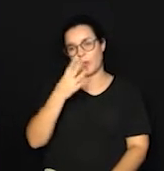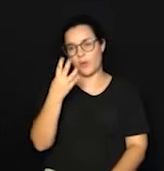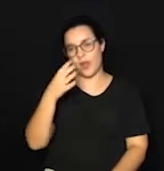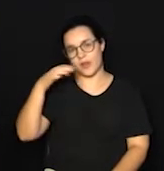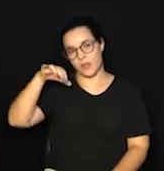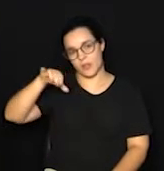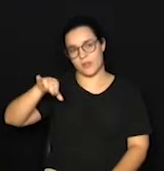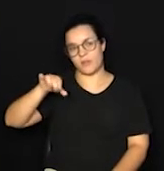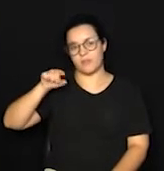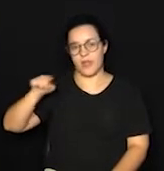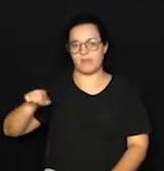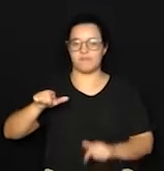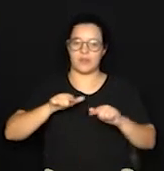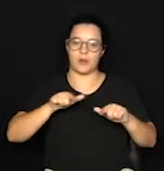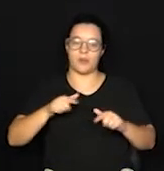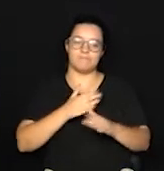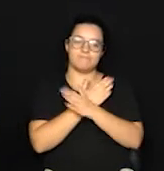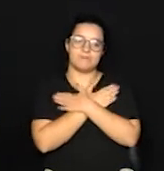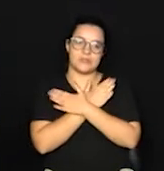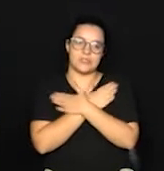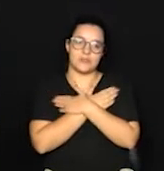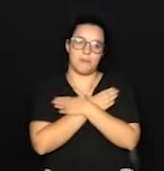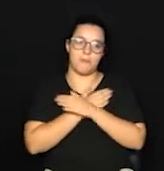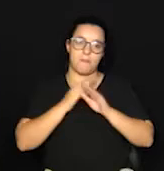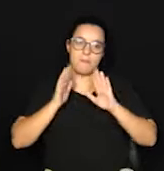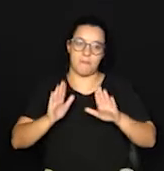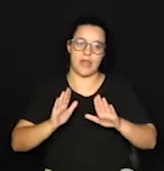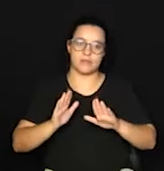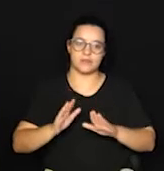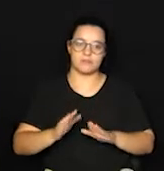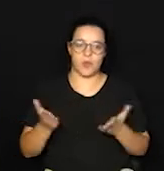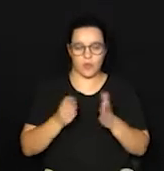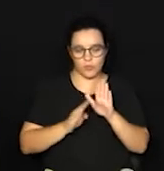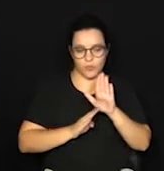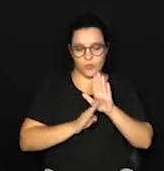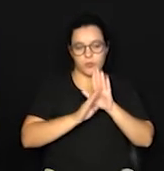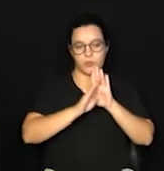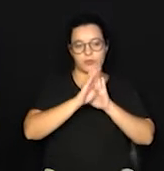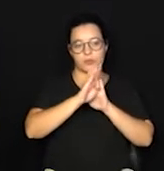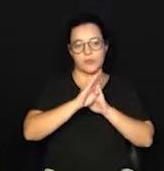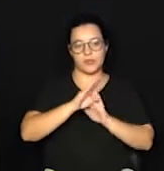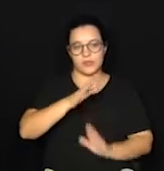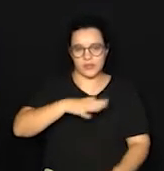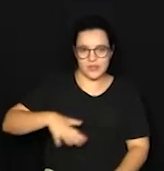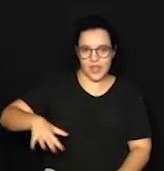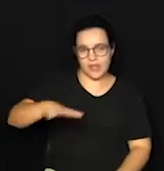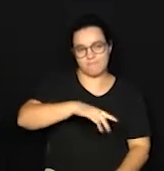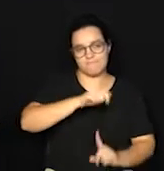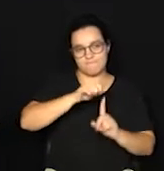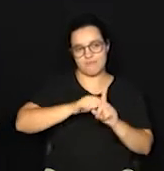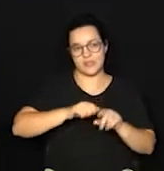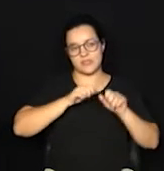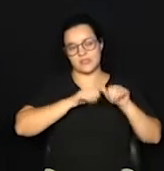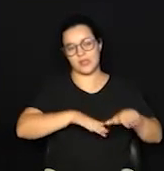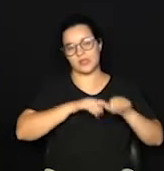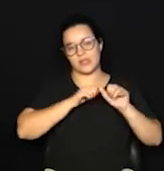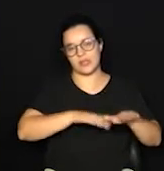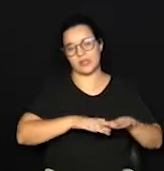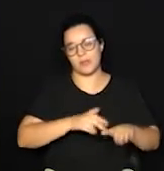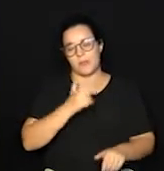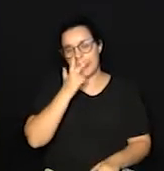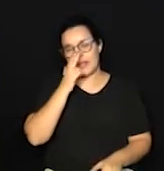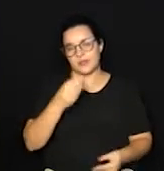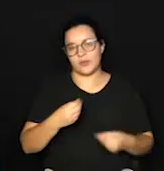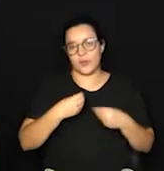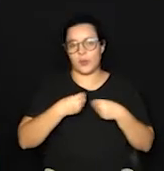849 mil empregos nós tivemos, mas pelo menos o saldo positivo aqui na nossa região no mês de setembro pode ser essa